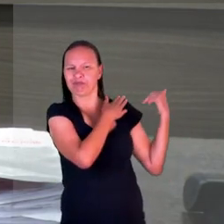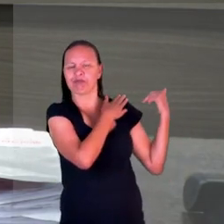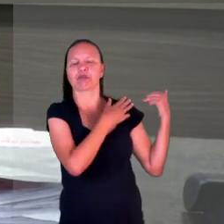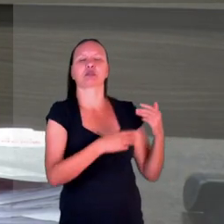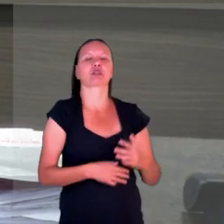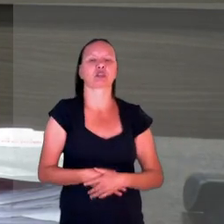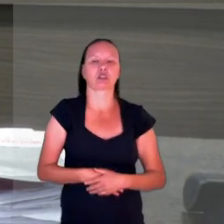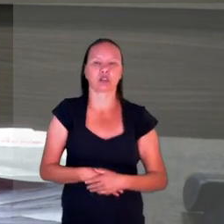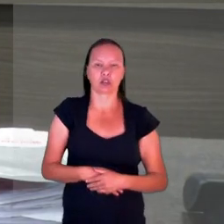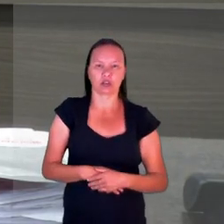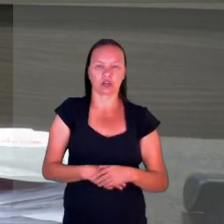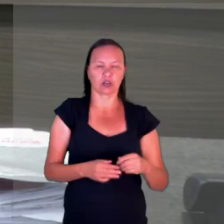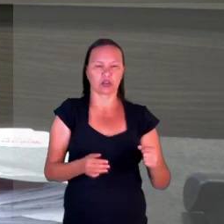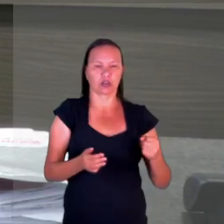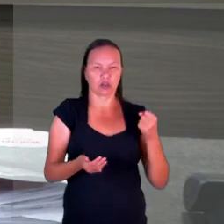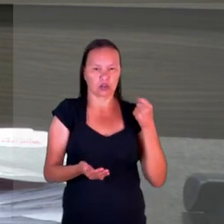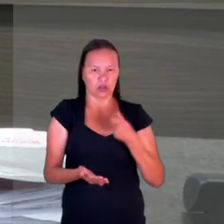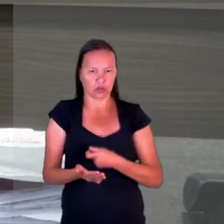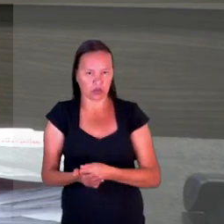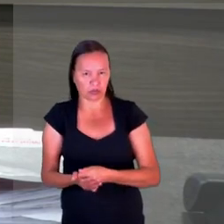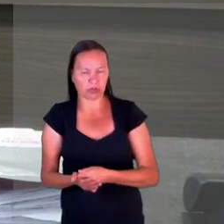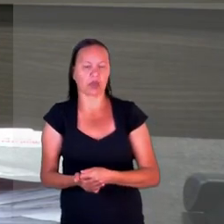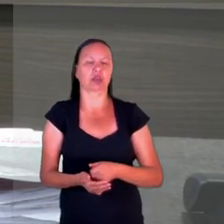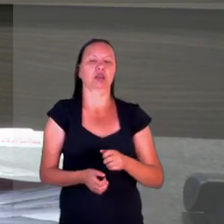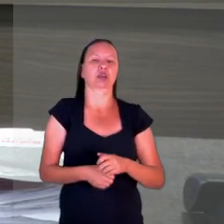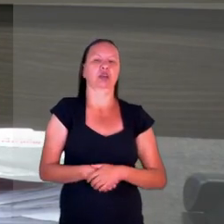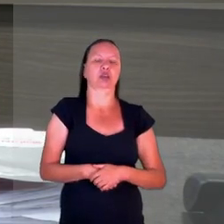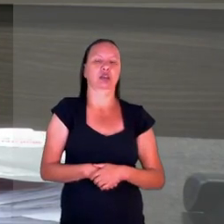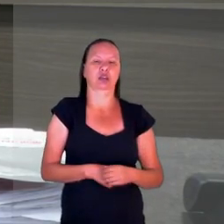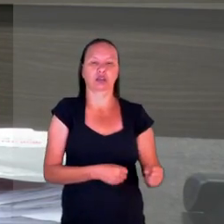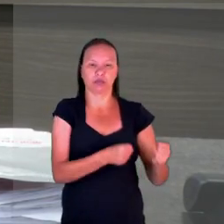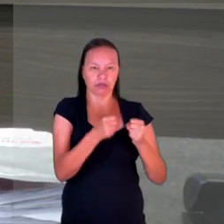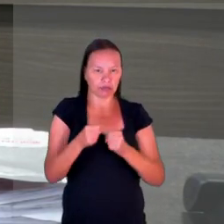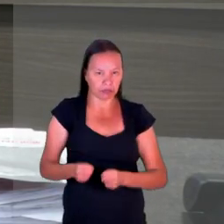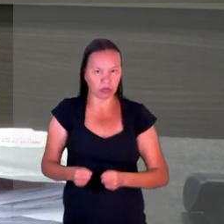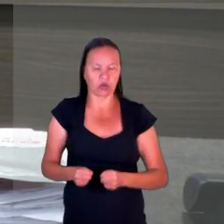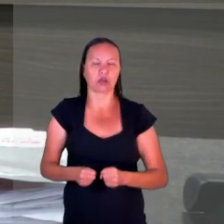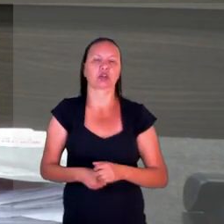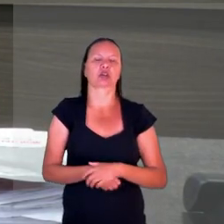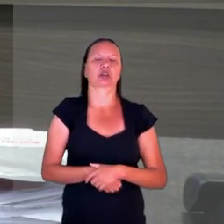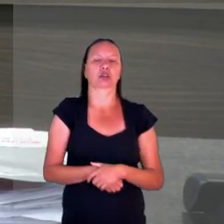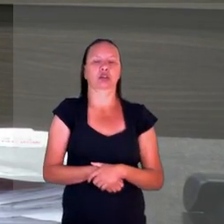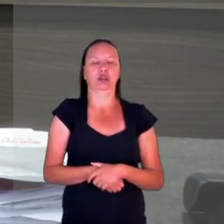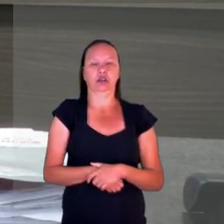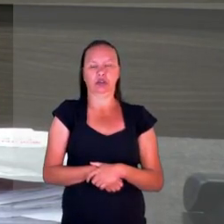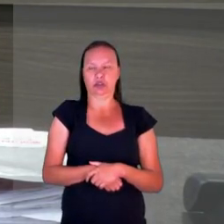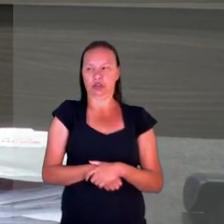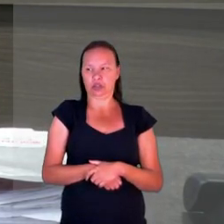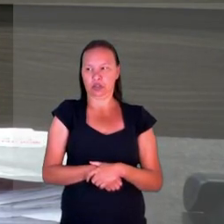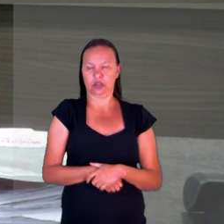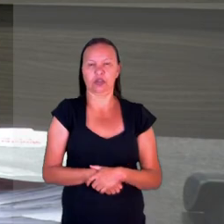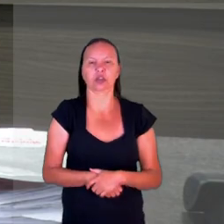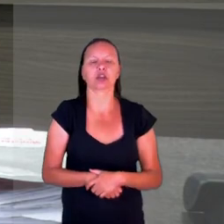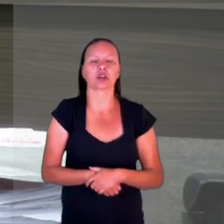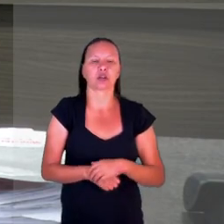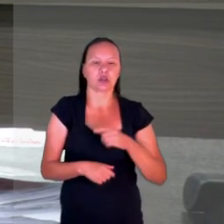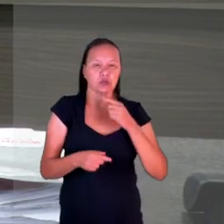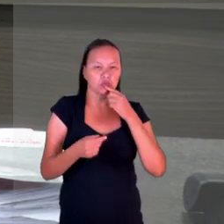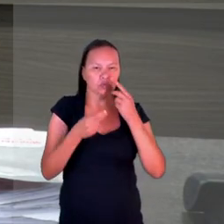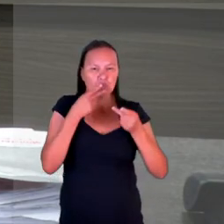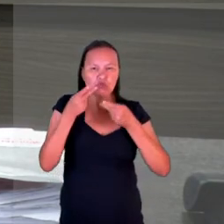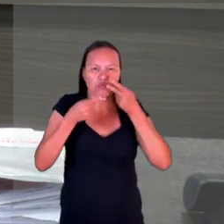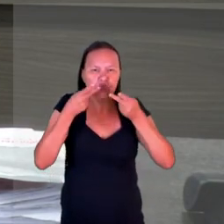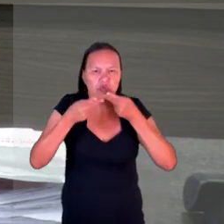aquele que é devedor da ação vamos dizer assim já pode ser eh eh eh eh questionado